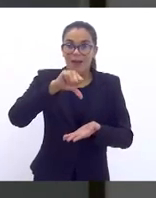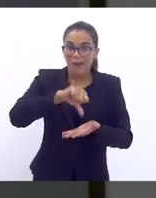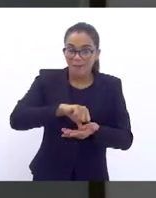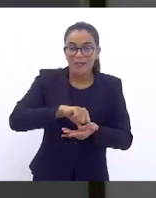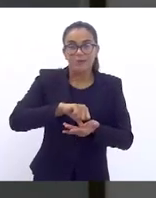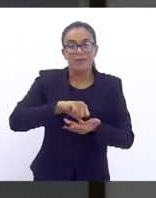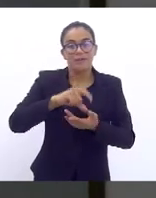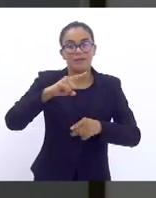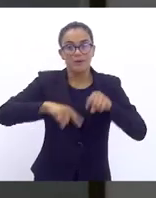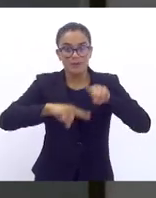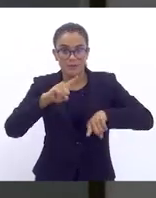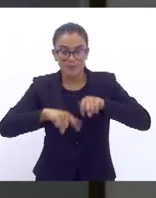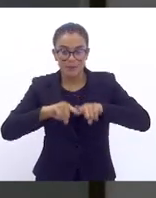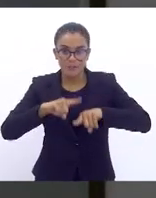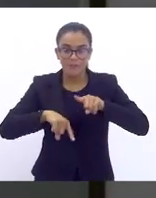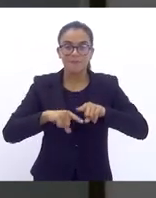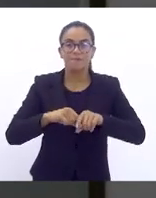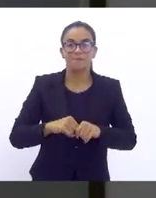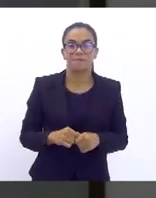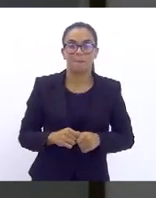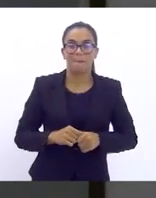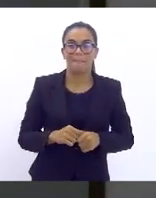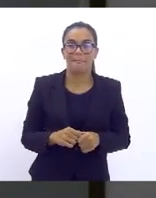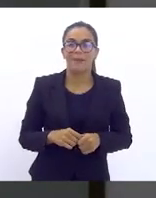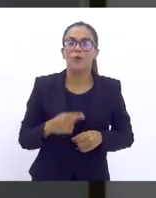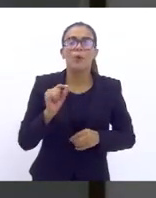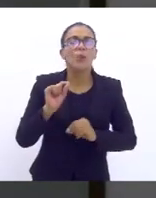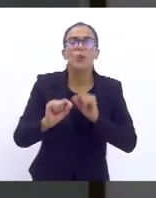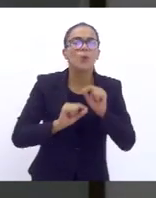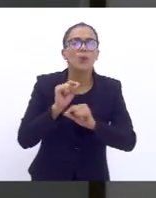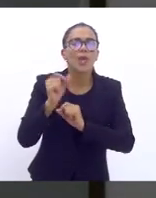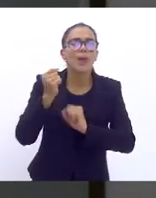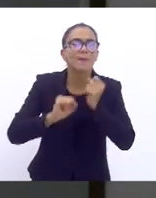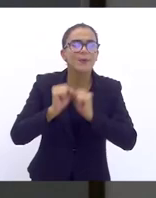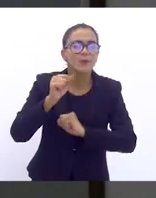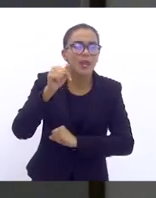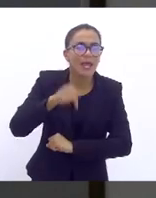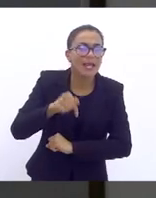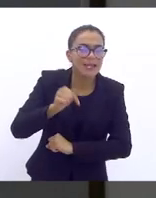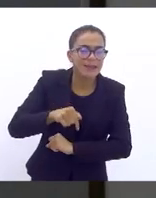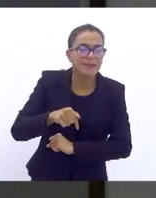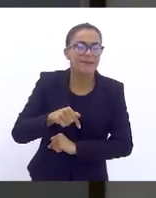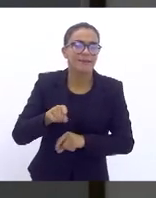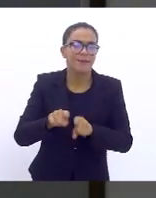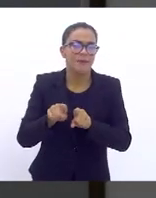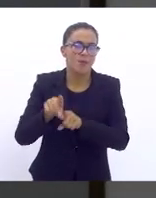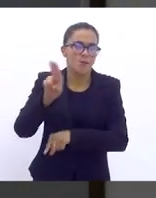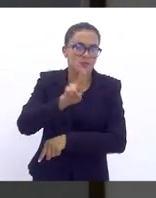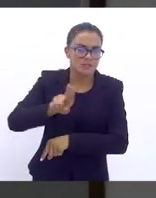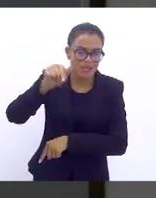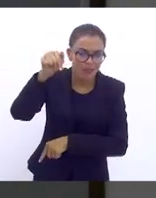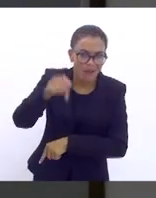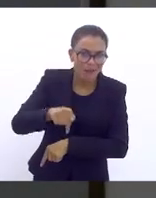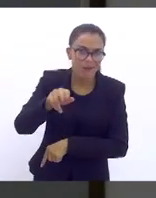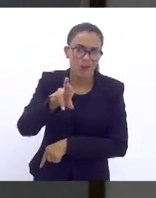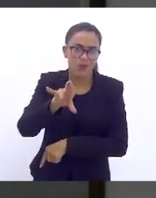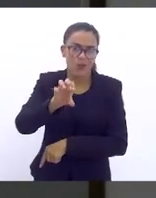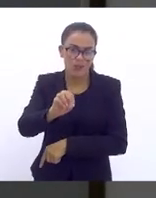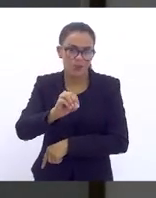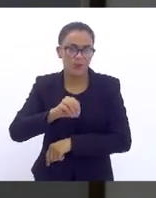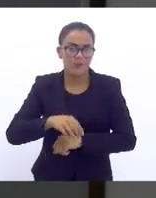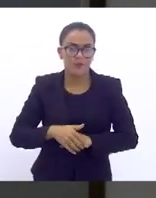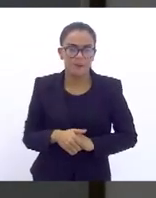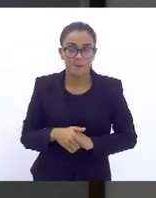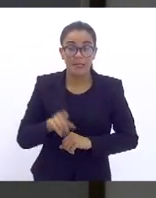insumo produto também e a gente tem o que é produzido localmente aqui que é utilizado né esse